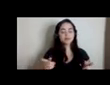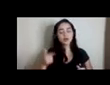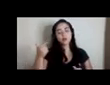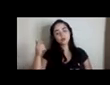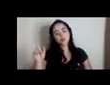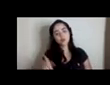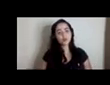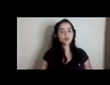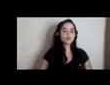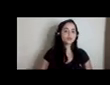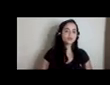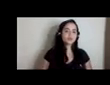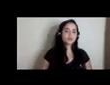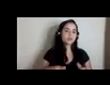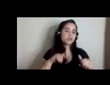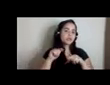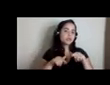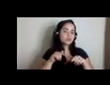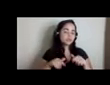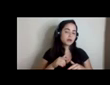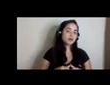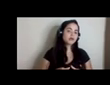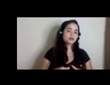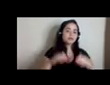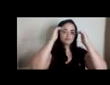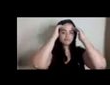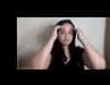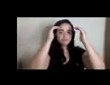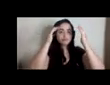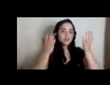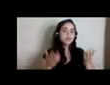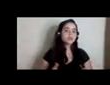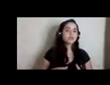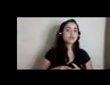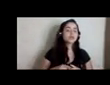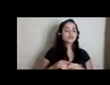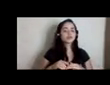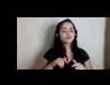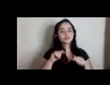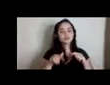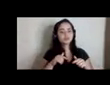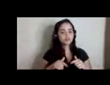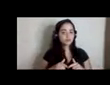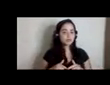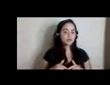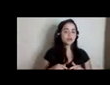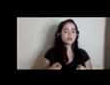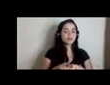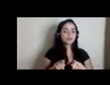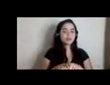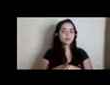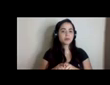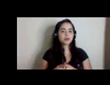né? Trabalhar a respeito, trabalhar a questão do respeito, trabalhar a questão